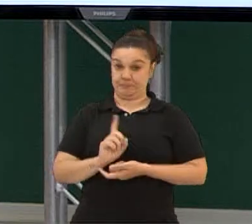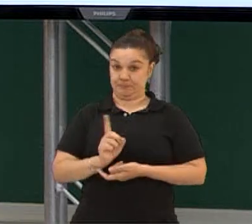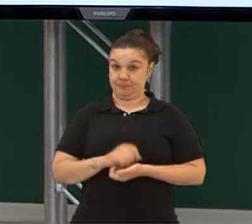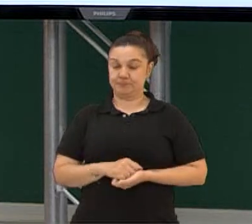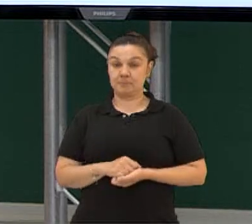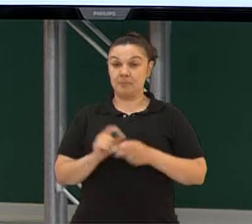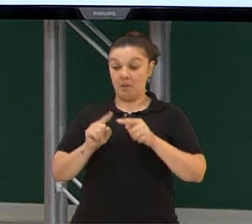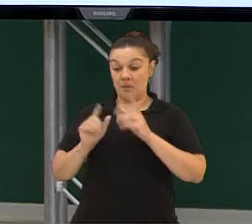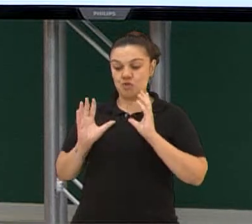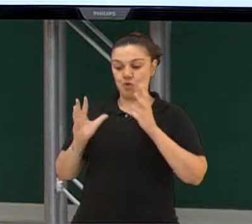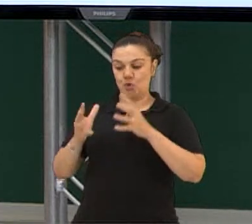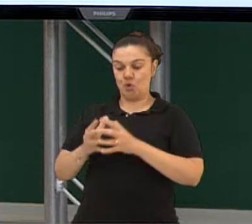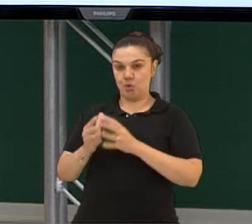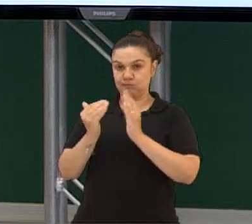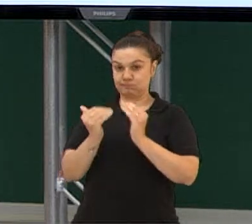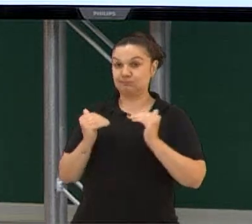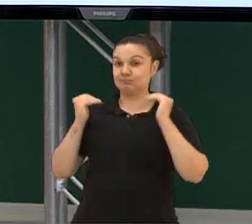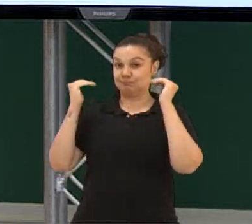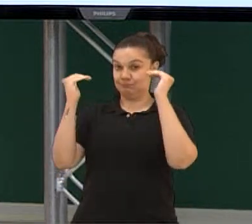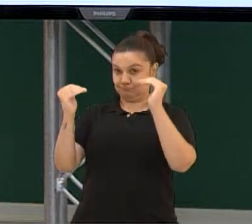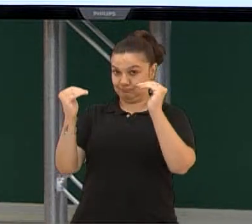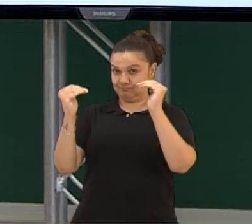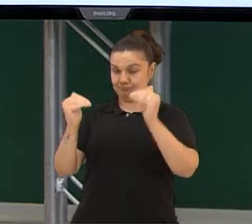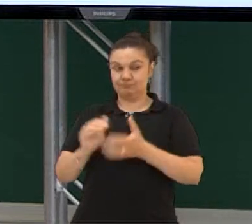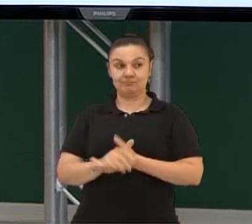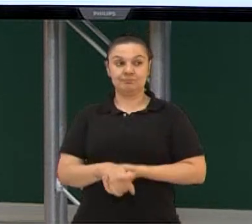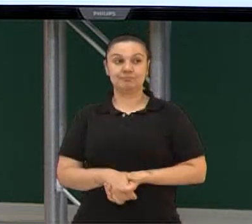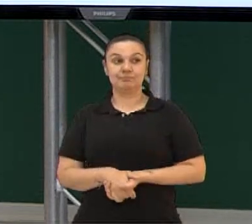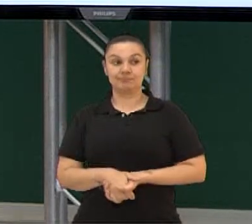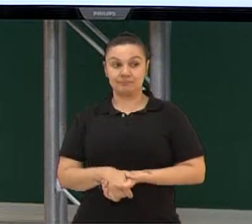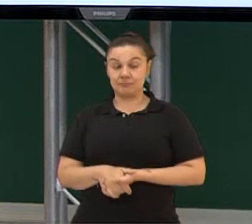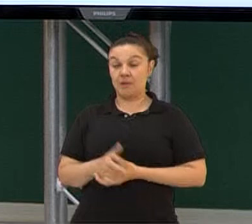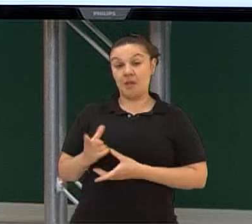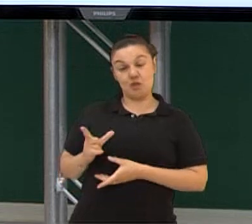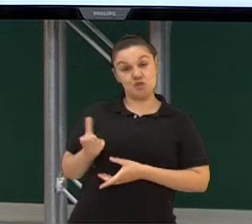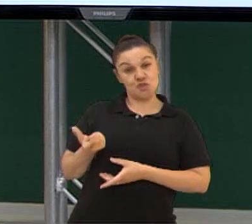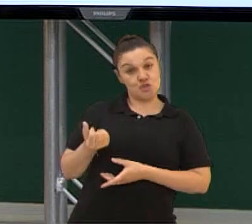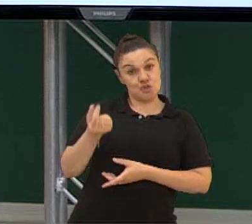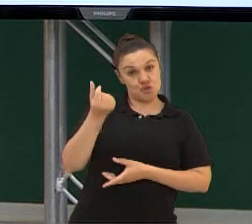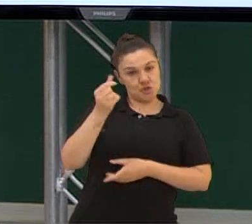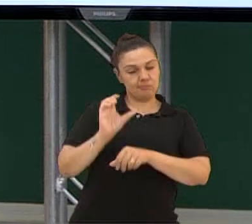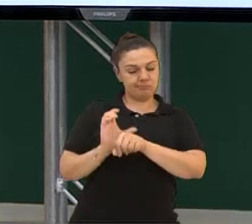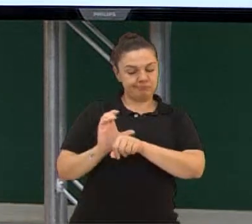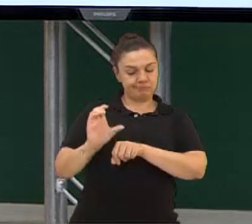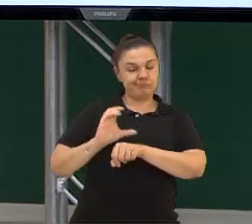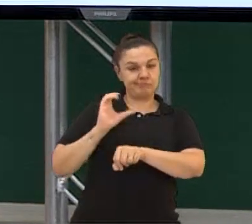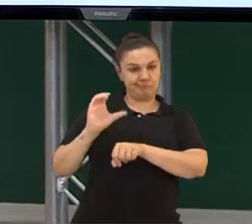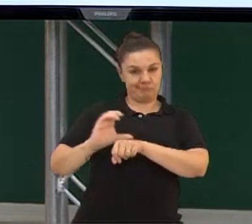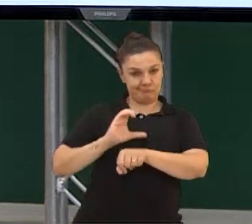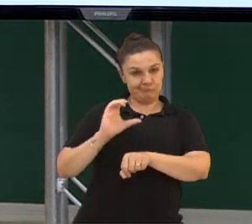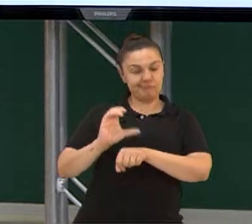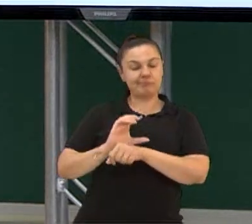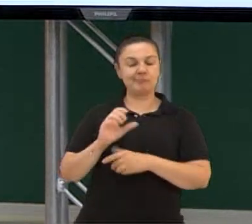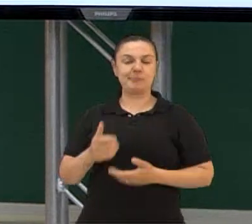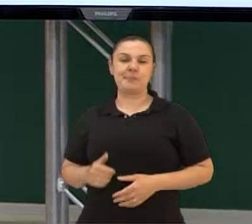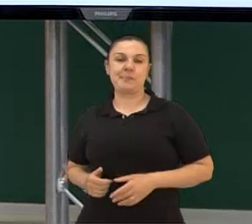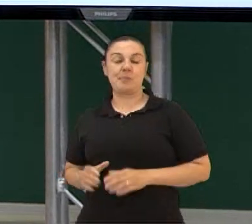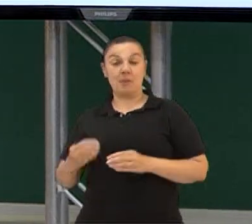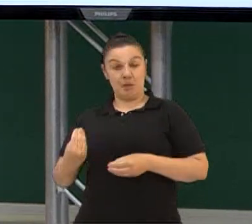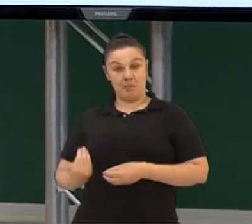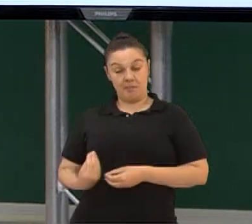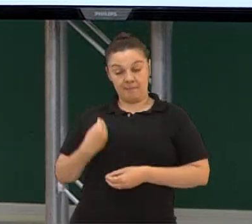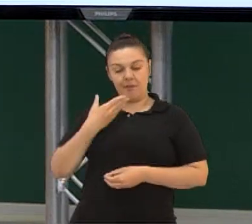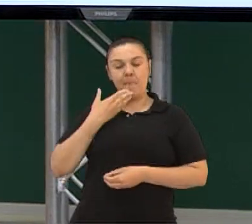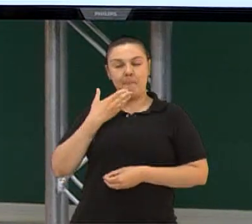Mas só para uma classe social mais alta, que tivesse mais recursos, né? Que tivesse mais um